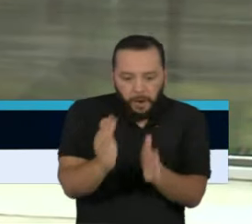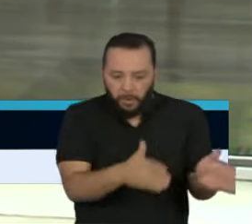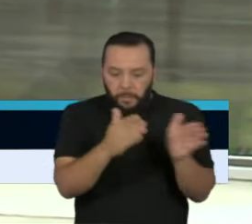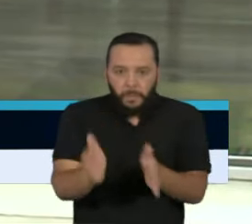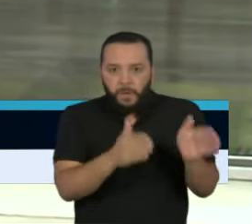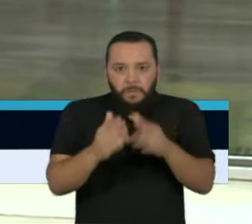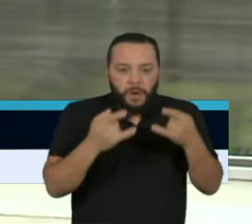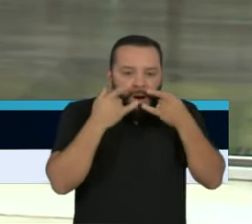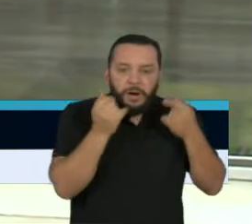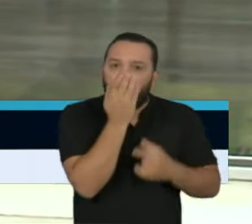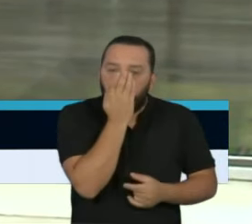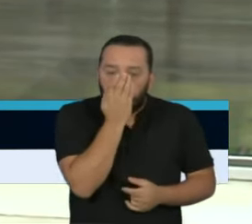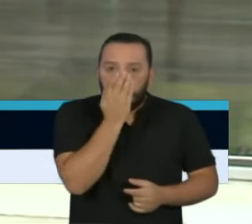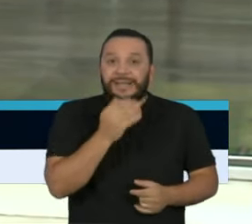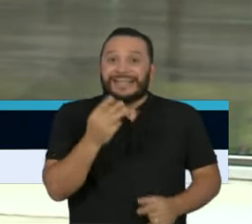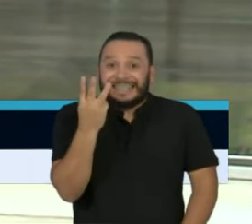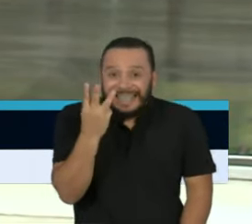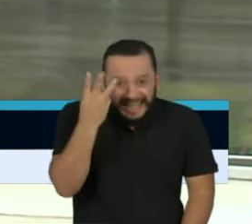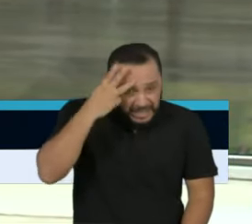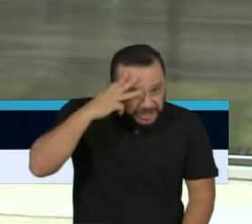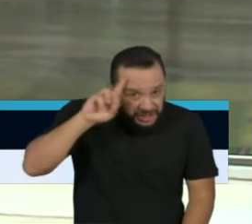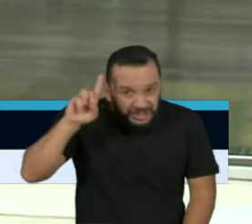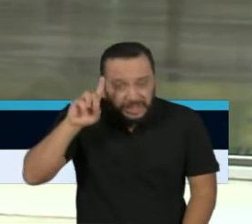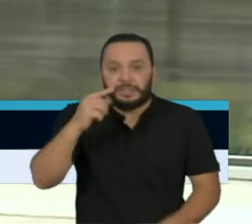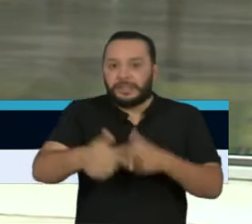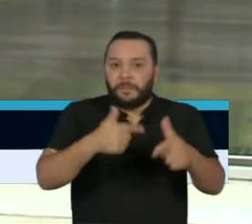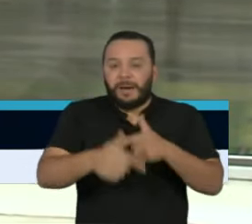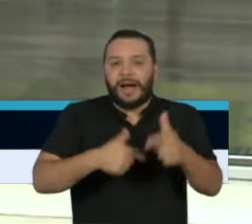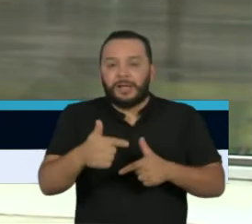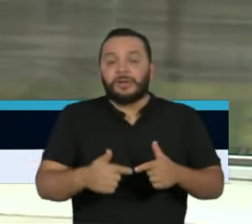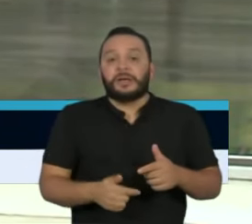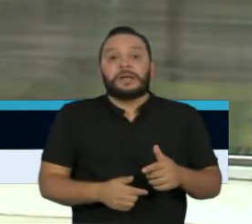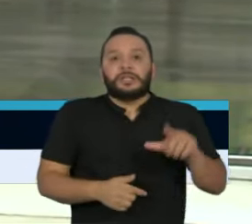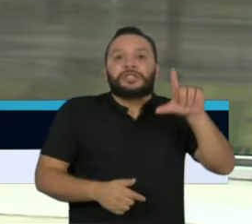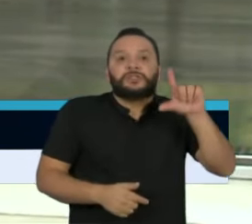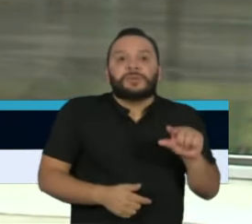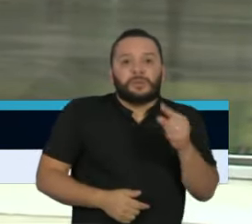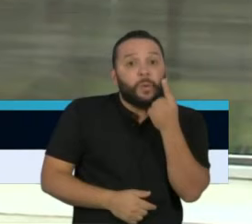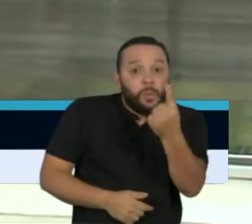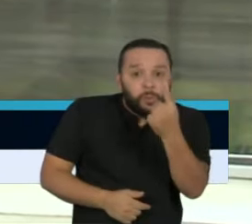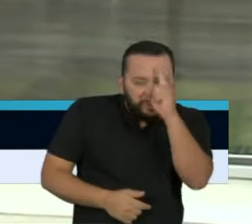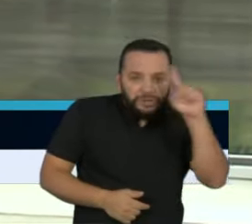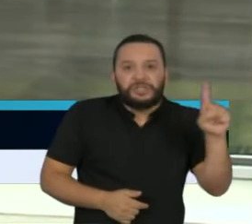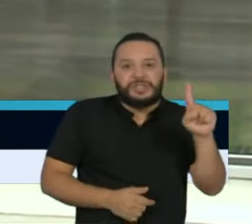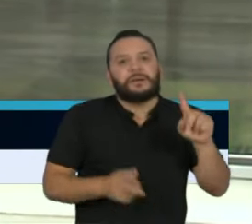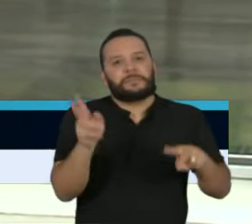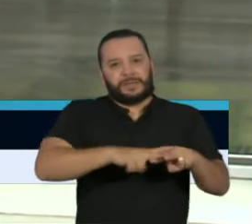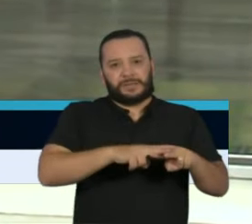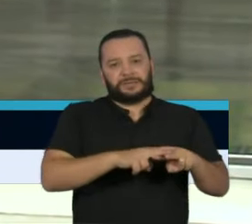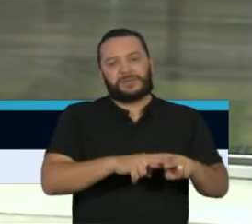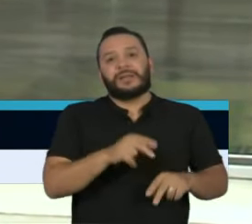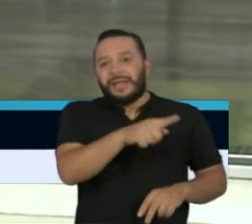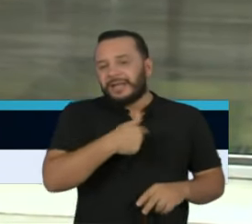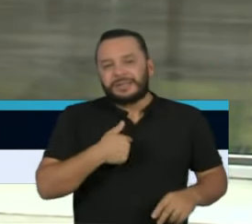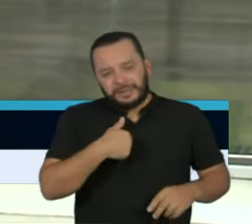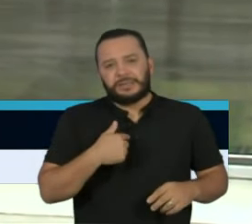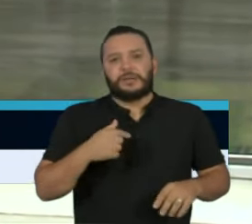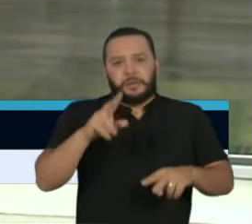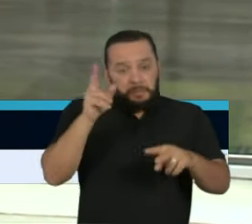eles estão a cada 3 dias de trabalho, reduzindo 1 dia na sua sentença e estão ajudando a